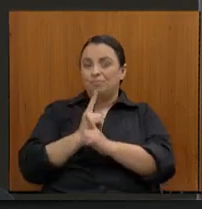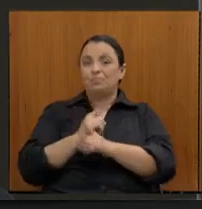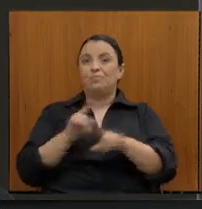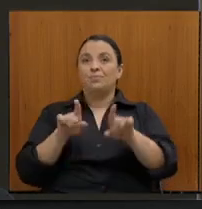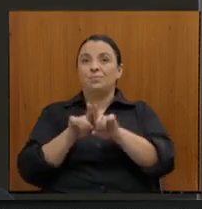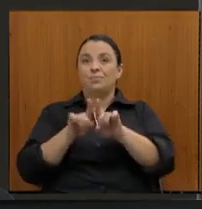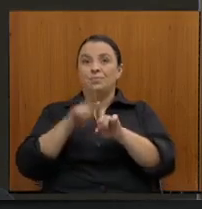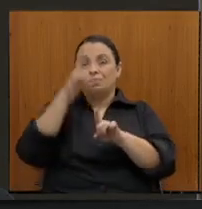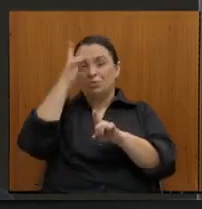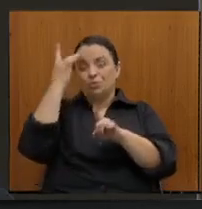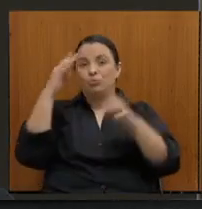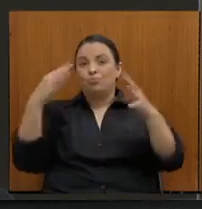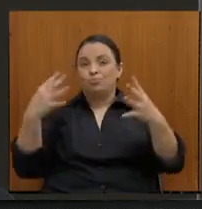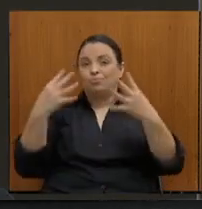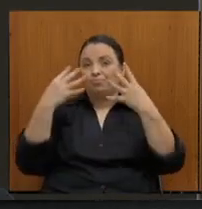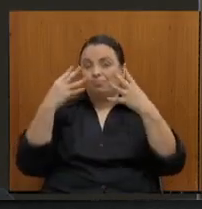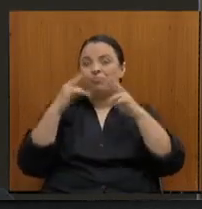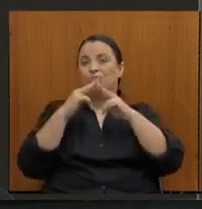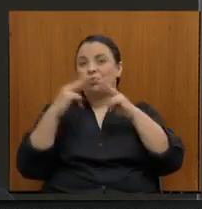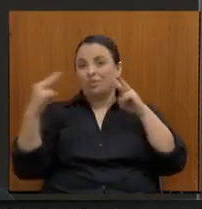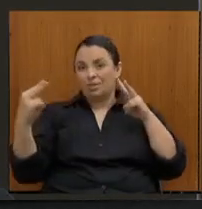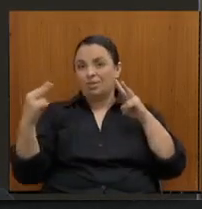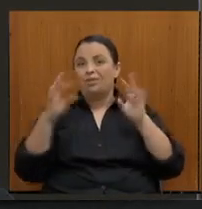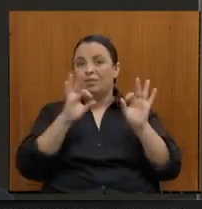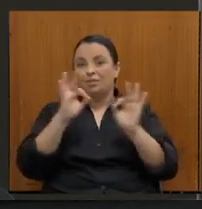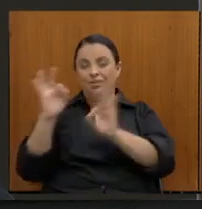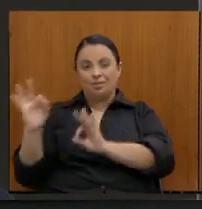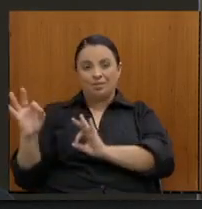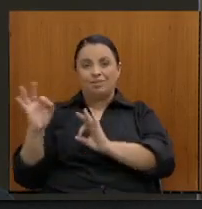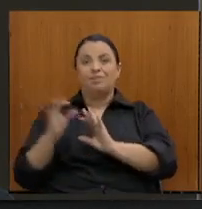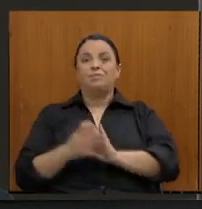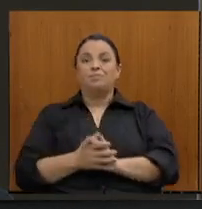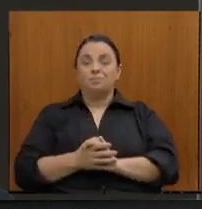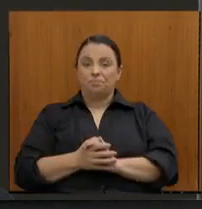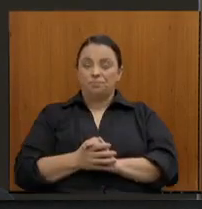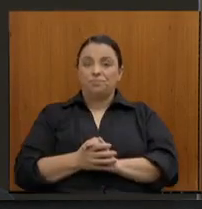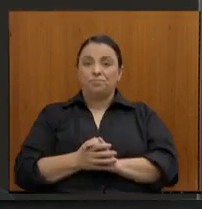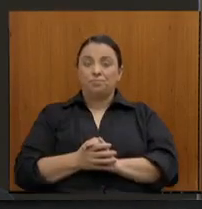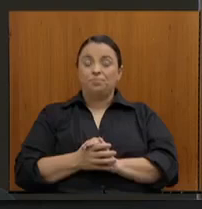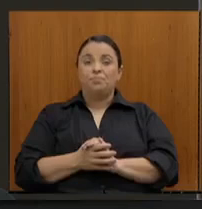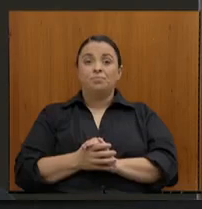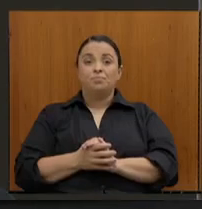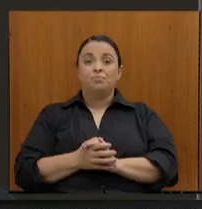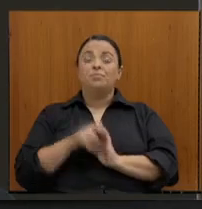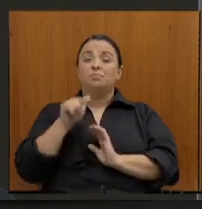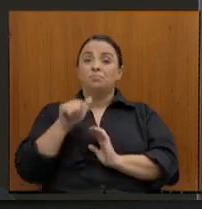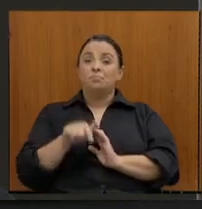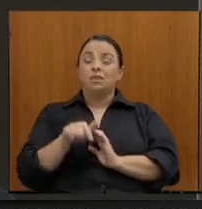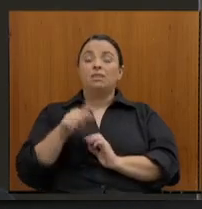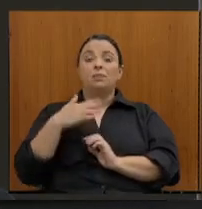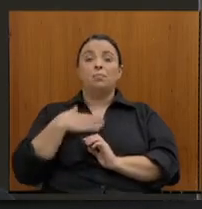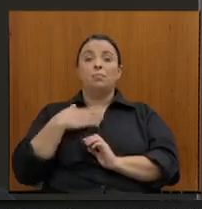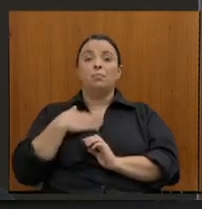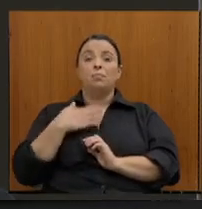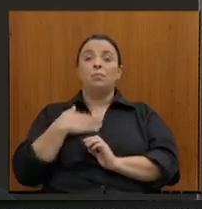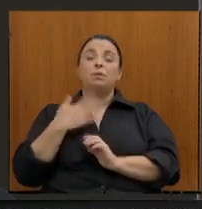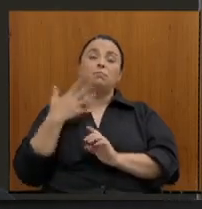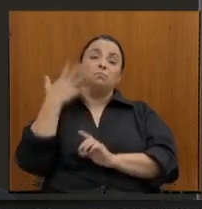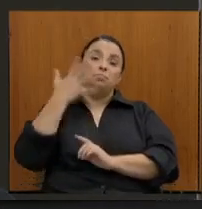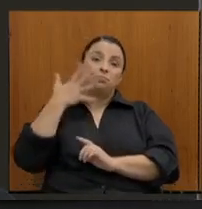que nos segue online Esse é o objetivo aqui dessa minha apresentação